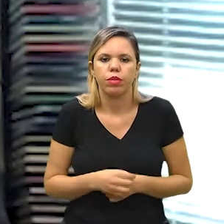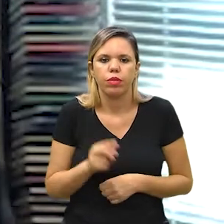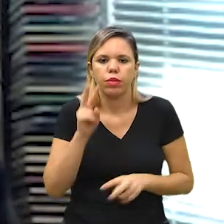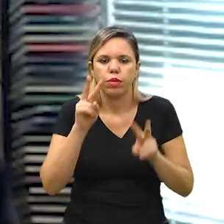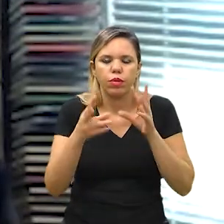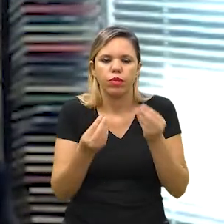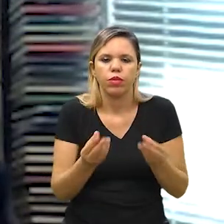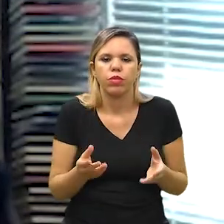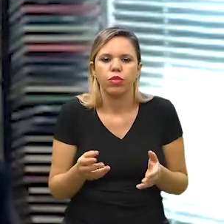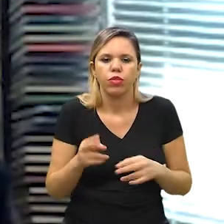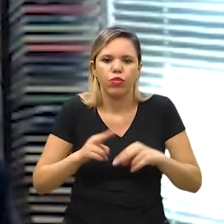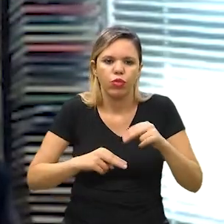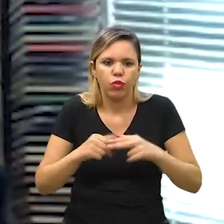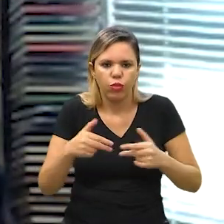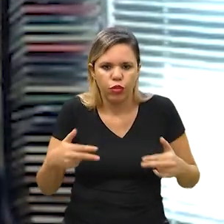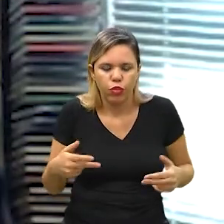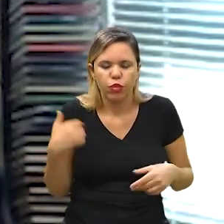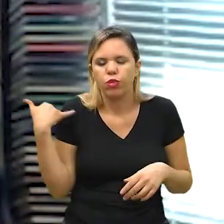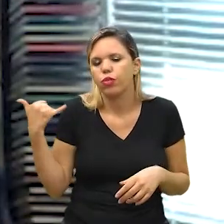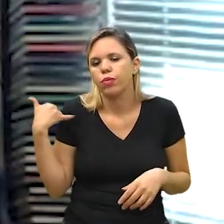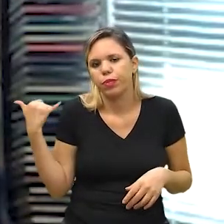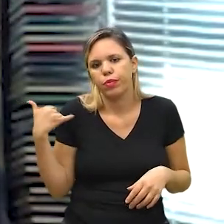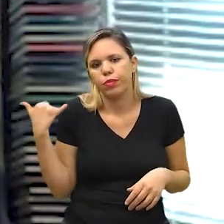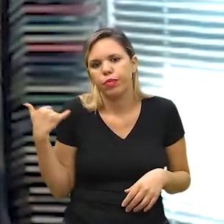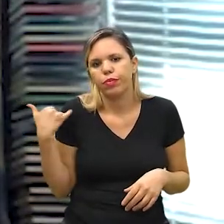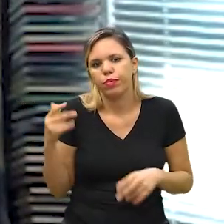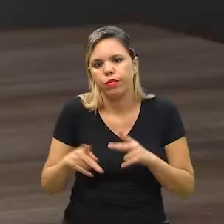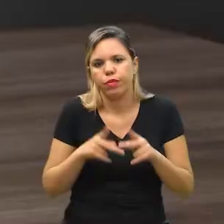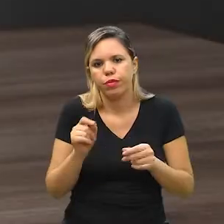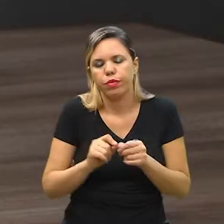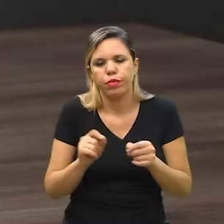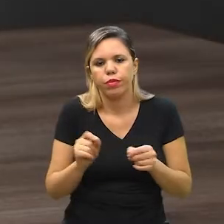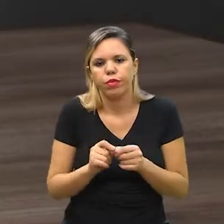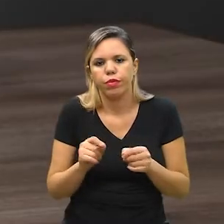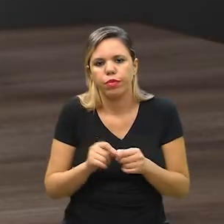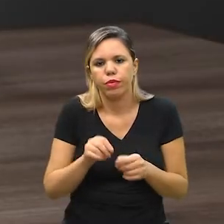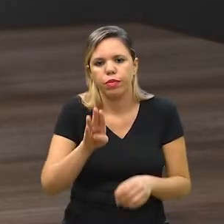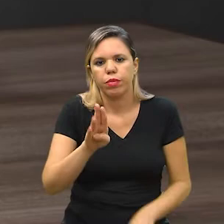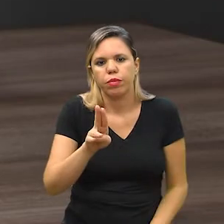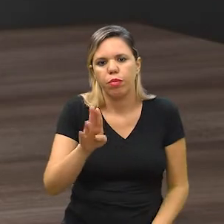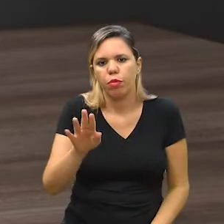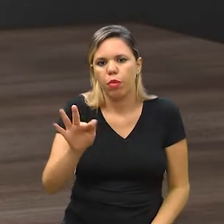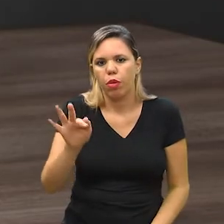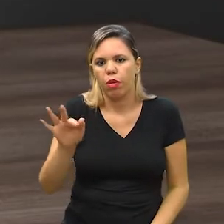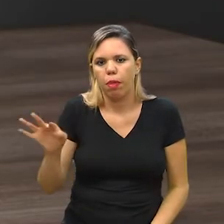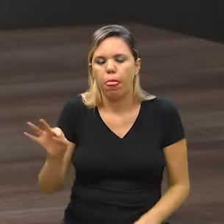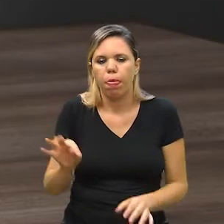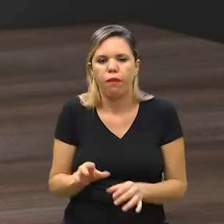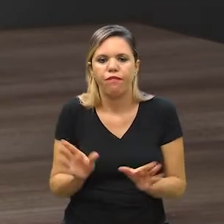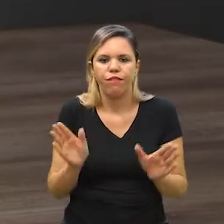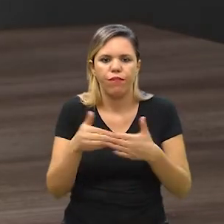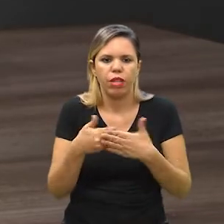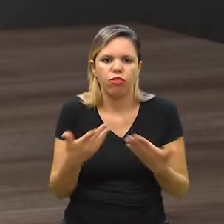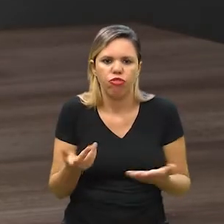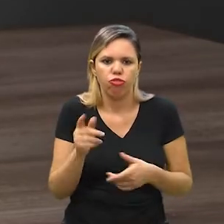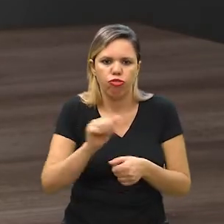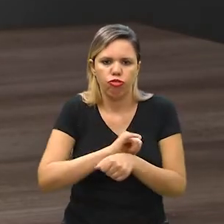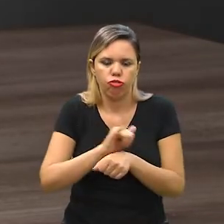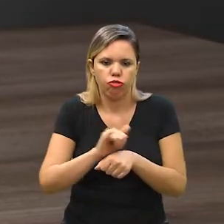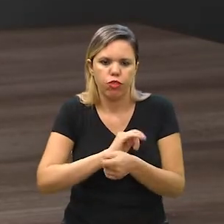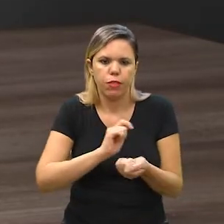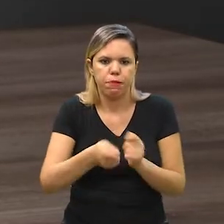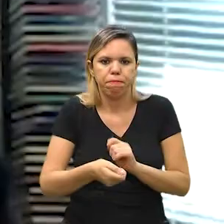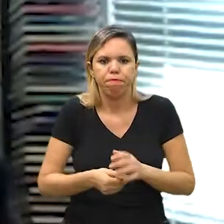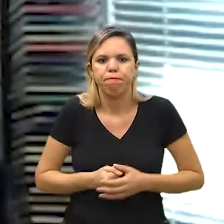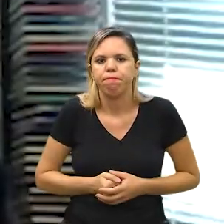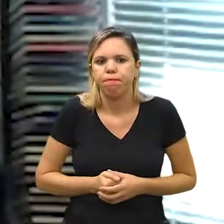né? Festa junina, aniversário. O pessoal que fazia buffet teve que se reinventar, porque os buffets